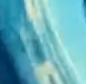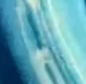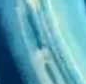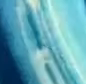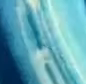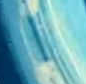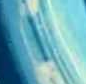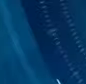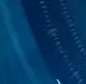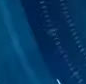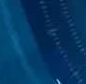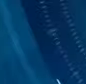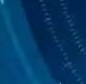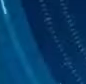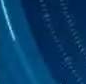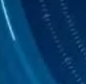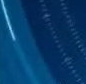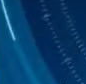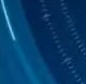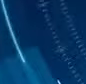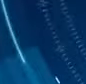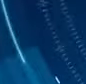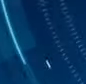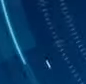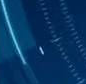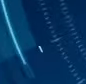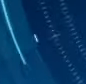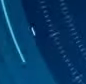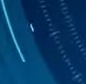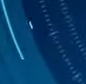Eleições 2020 na SIC-TV.